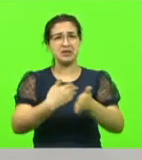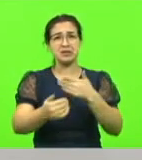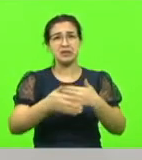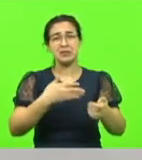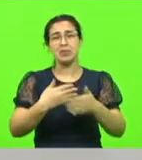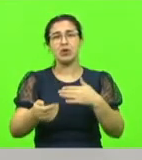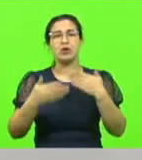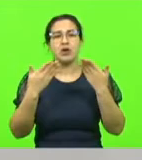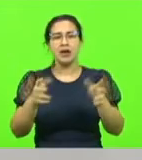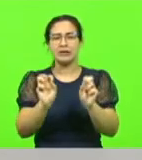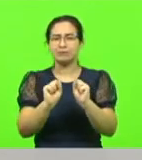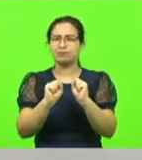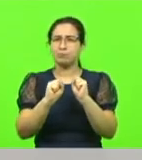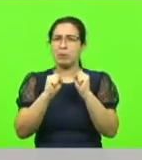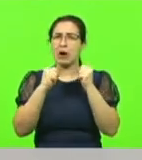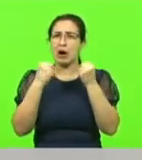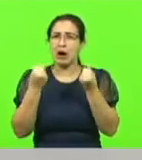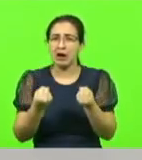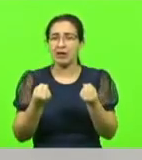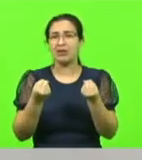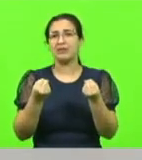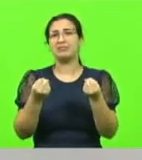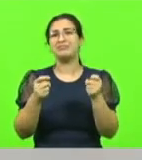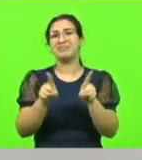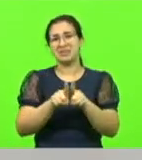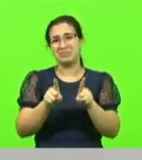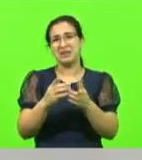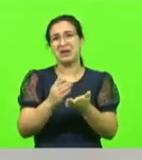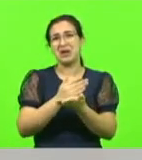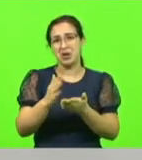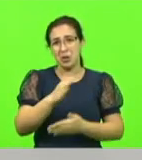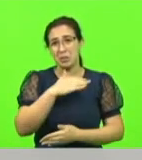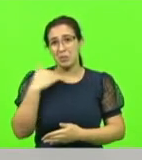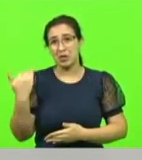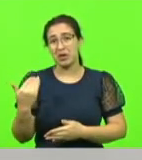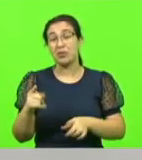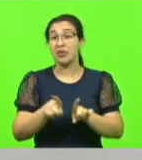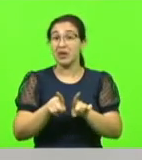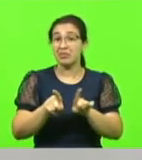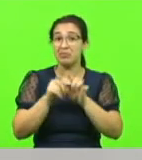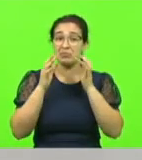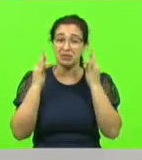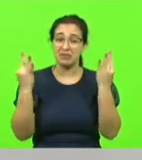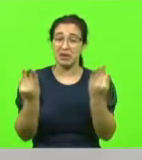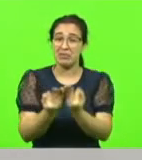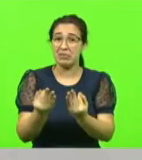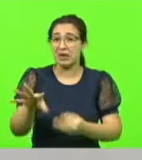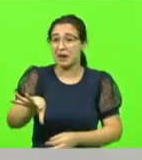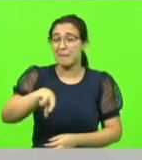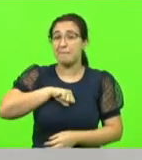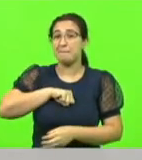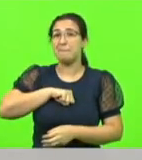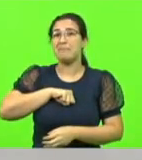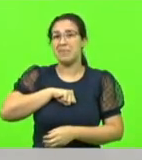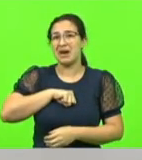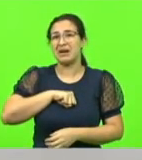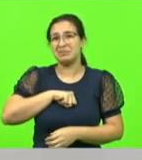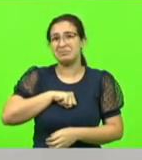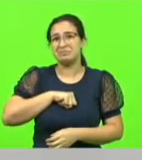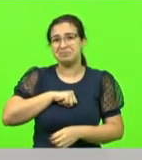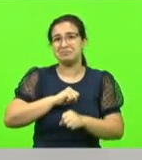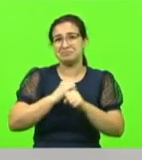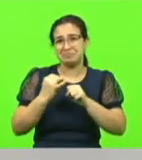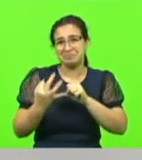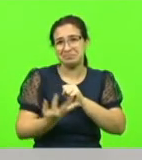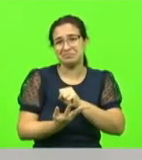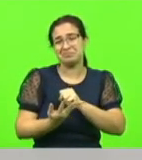deram, inclusive, até sua vida e a vida de familiares que se contaminaram, eventualmente, com a presença deles